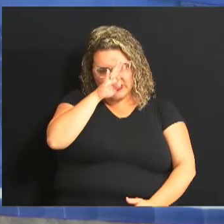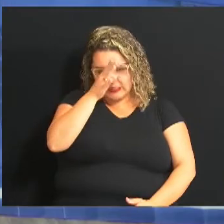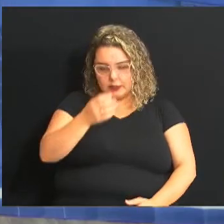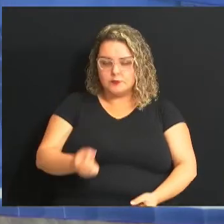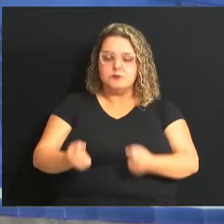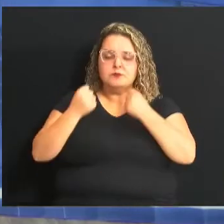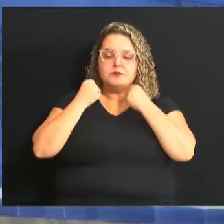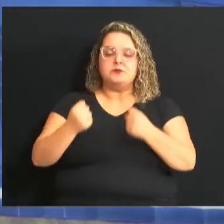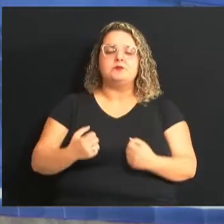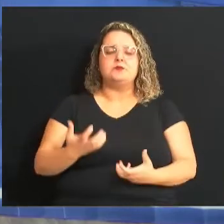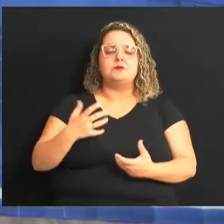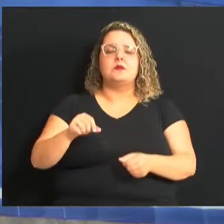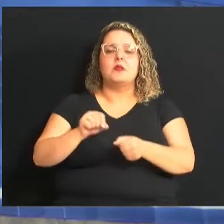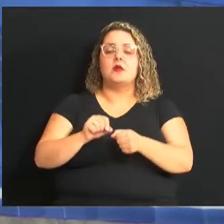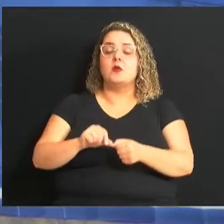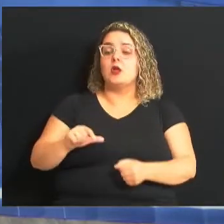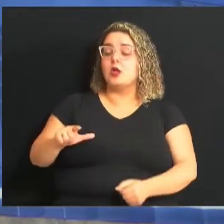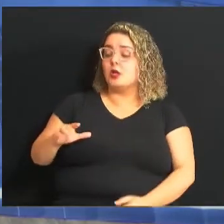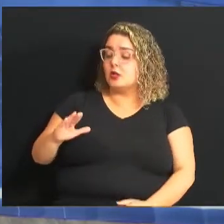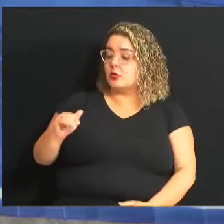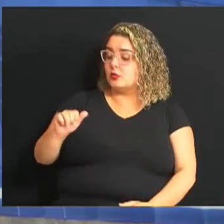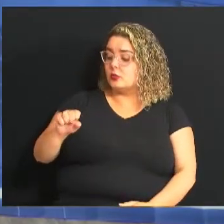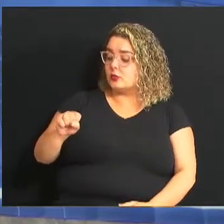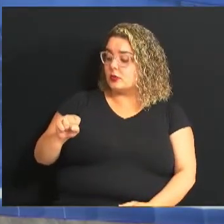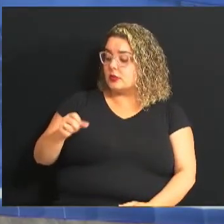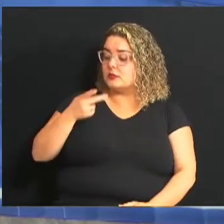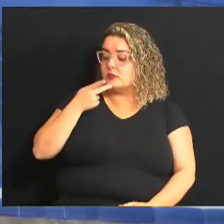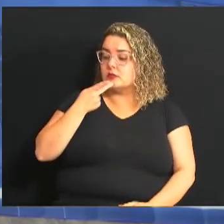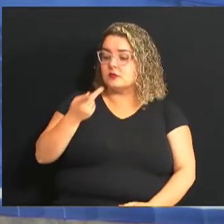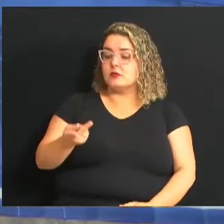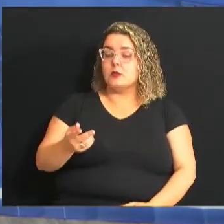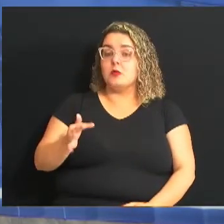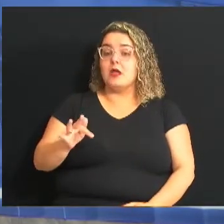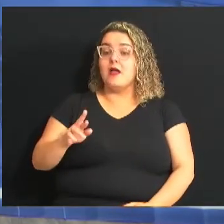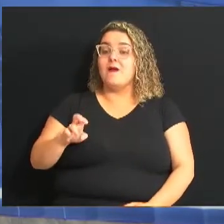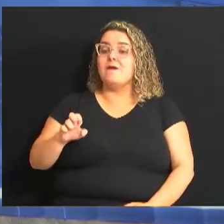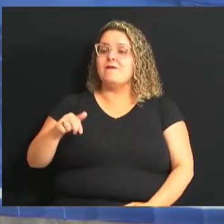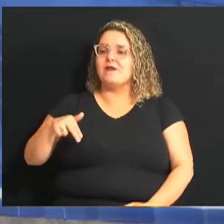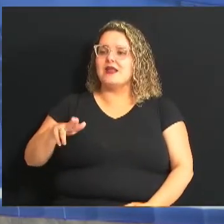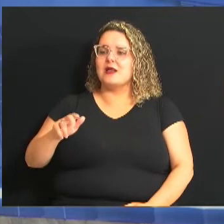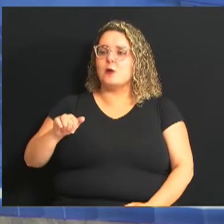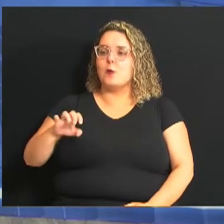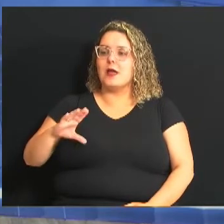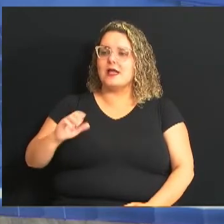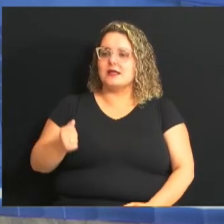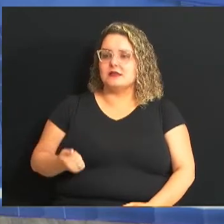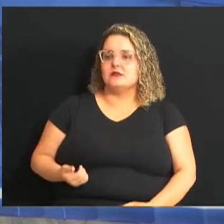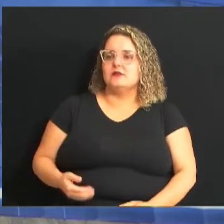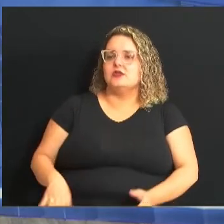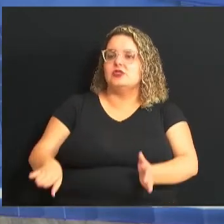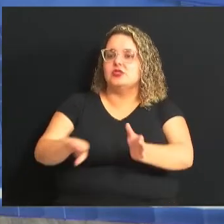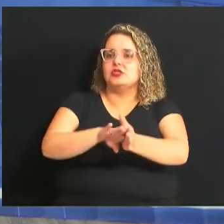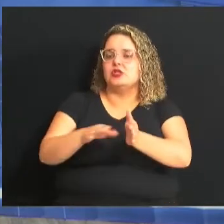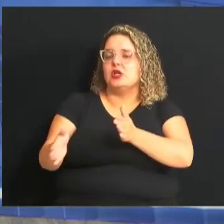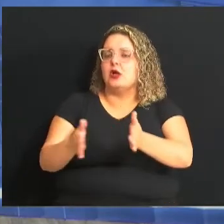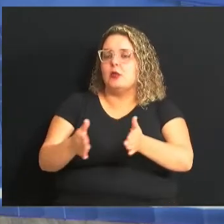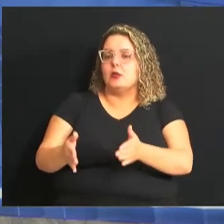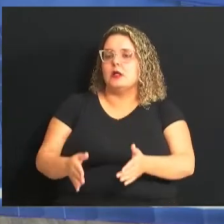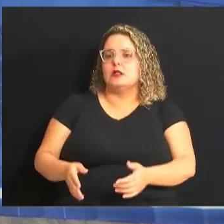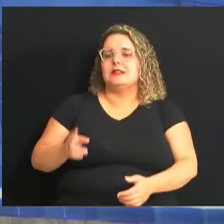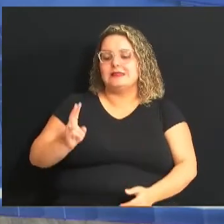Lucas, você disse aí sobre frequência. Vai chegar uma hora que ela pode fazer atividade física todos os dias? Ou